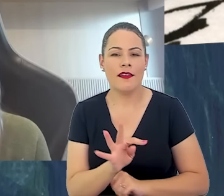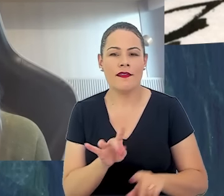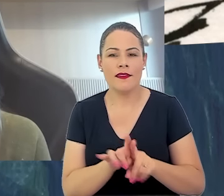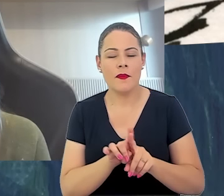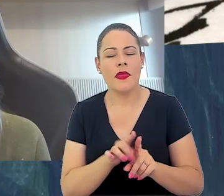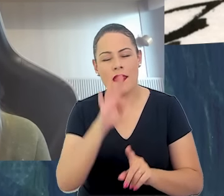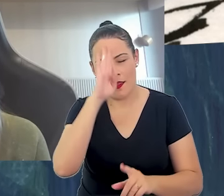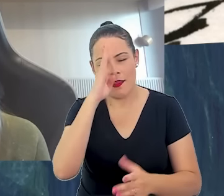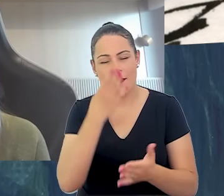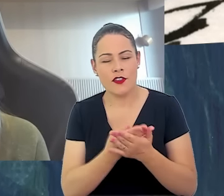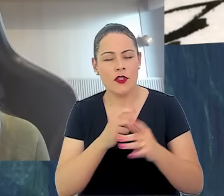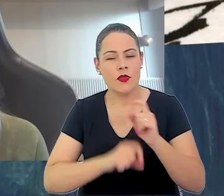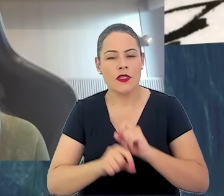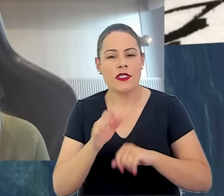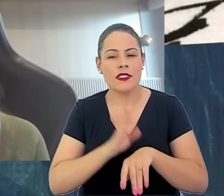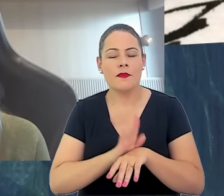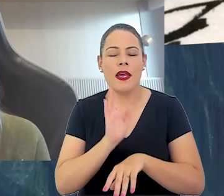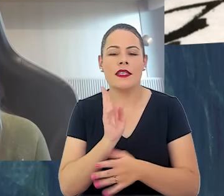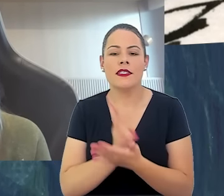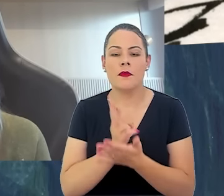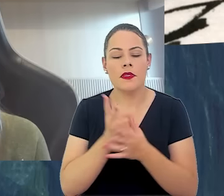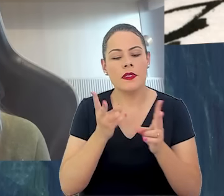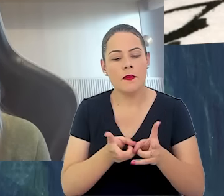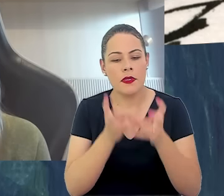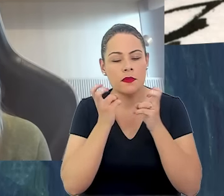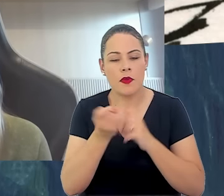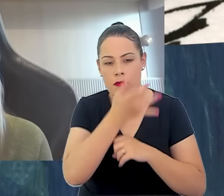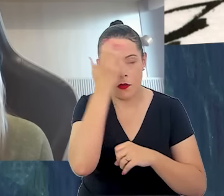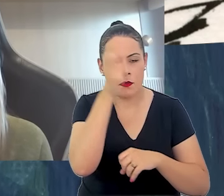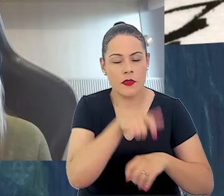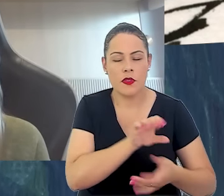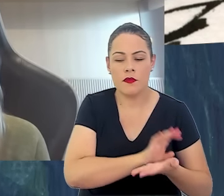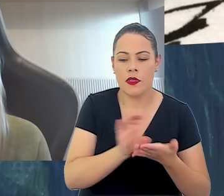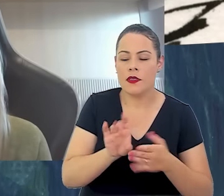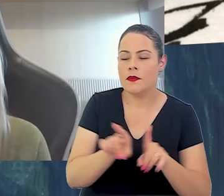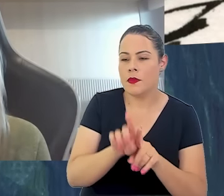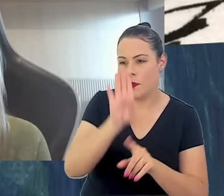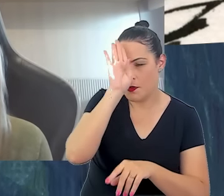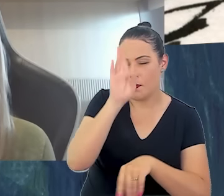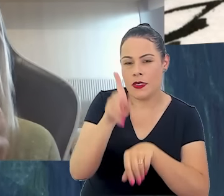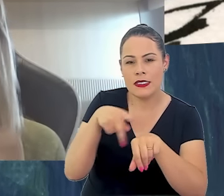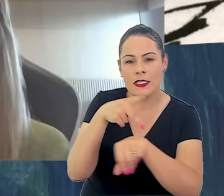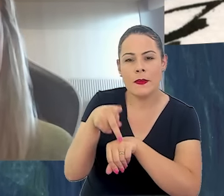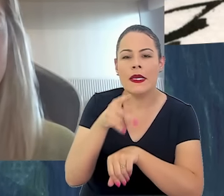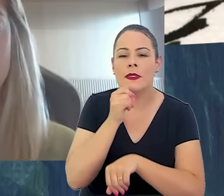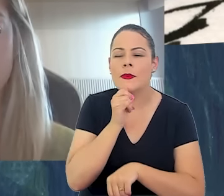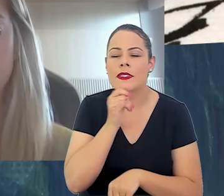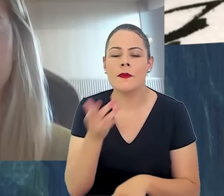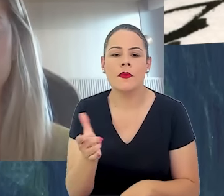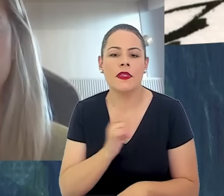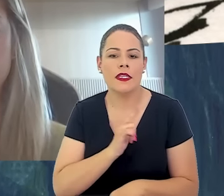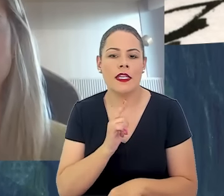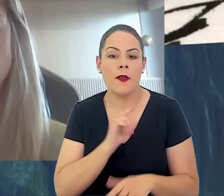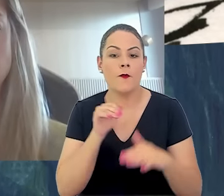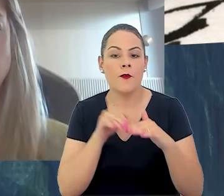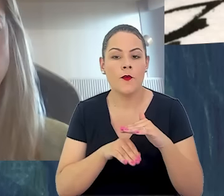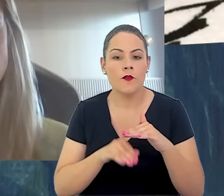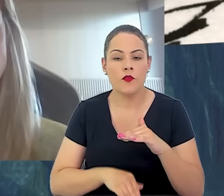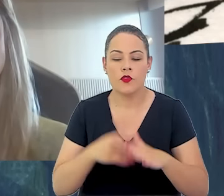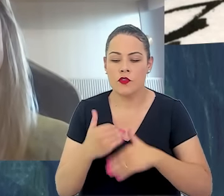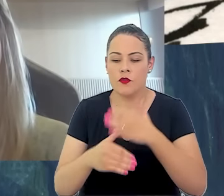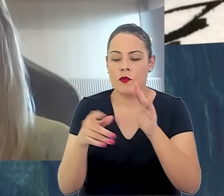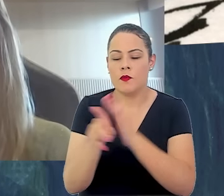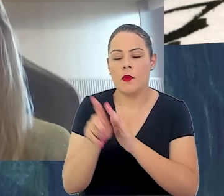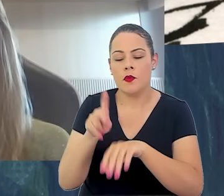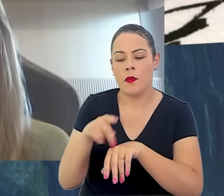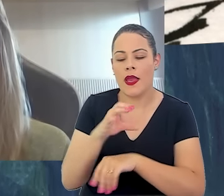acho que cada vez mais nós temos visto investidores institucionais, principalmente países, né? Nós temos aí o Fundo de Clima